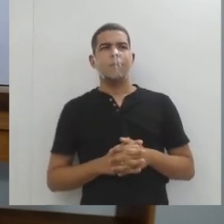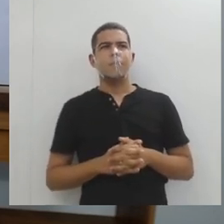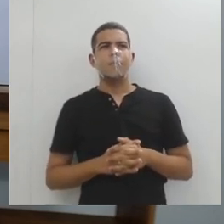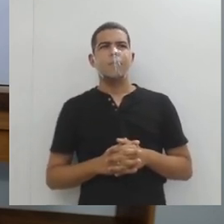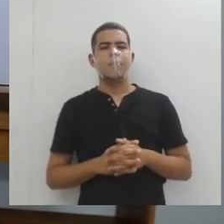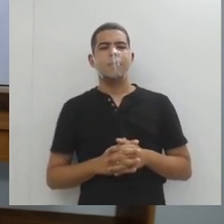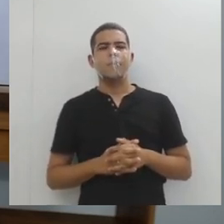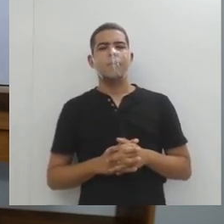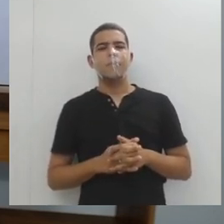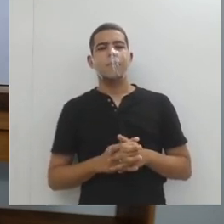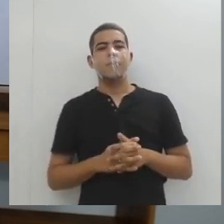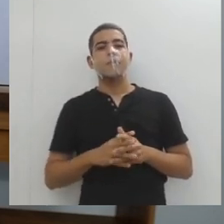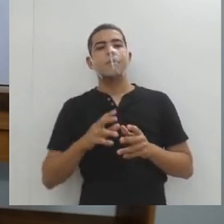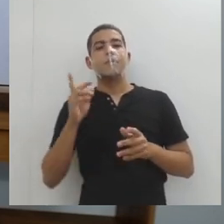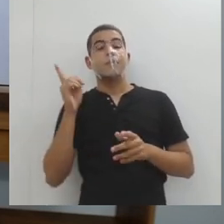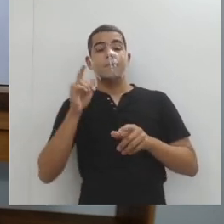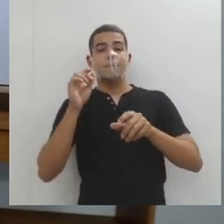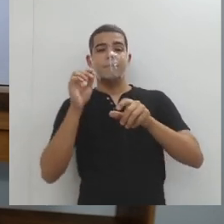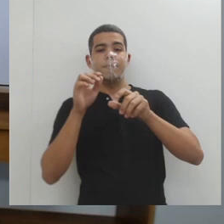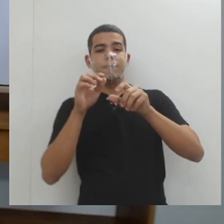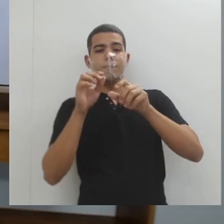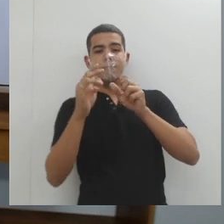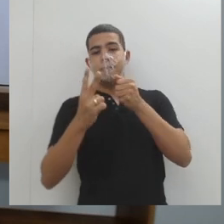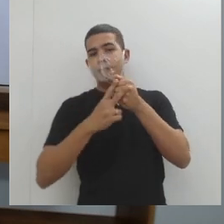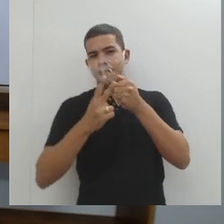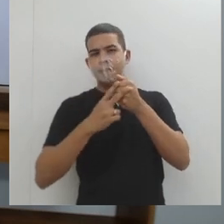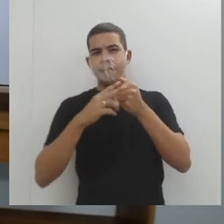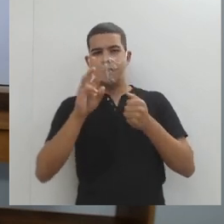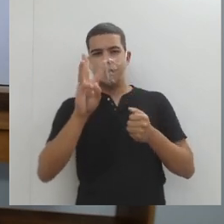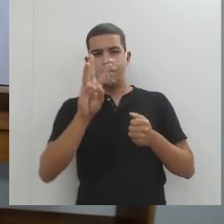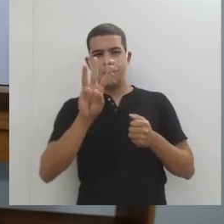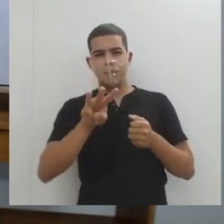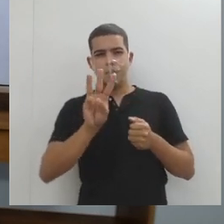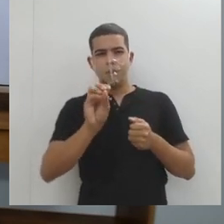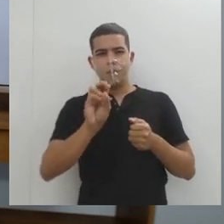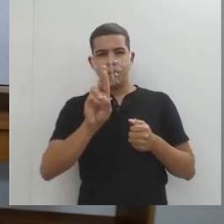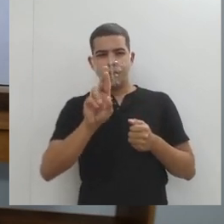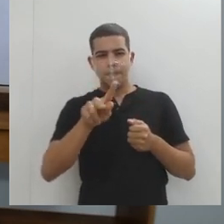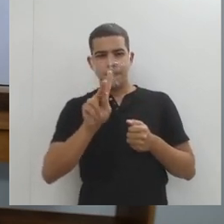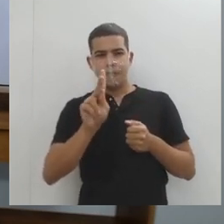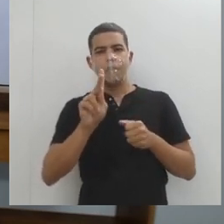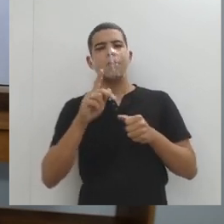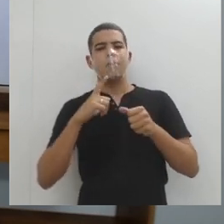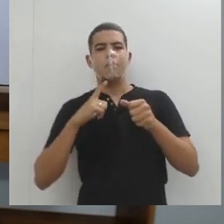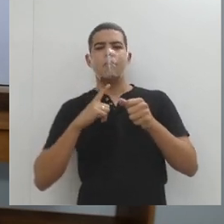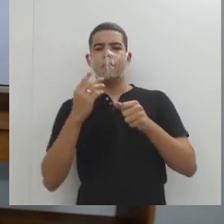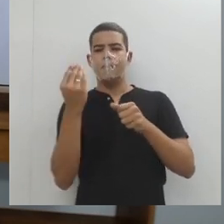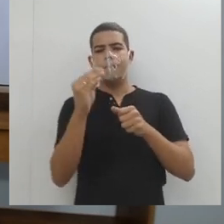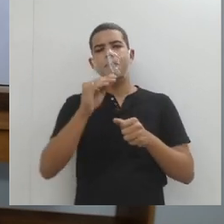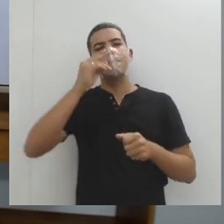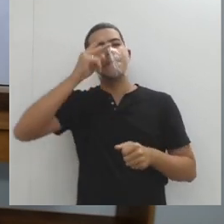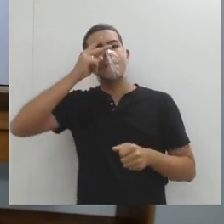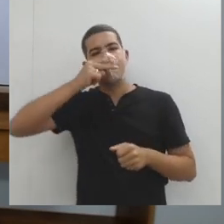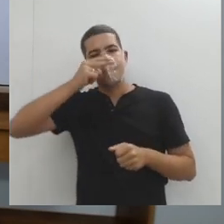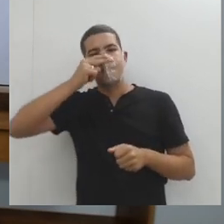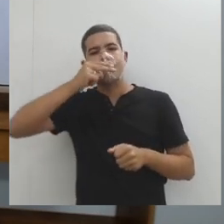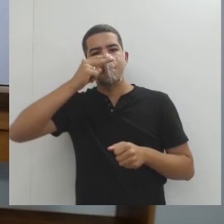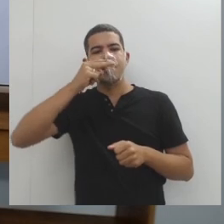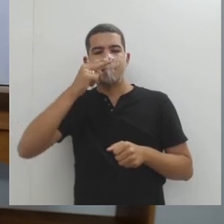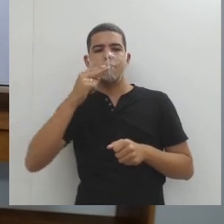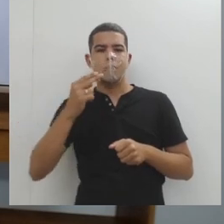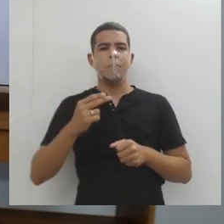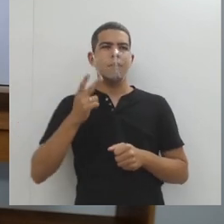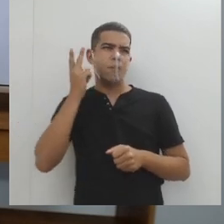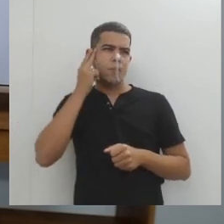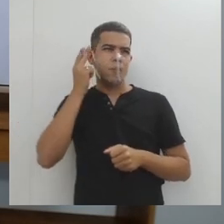voltar à forma base. Isso no passado simples, no simple past. Então ele volta à forma inicial. Então, ó, she didn't